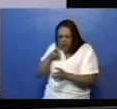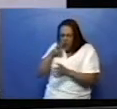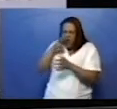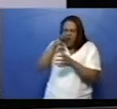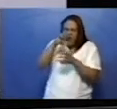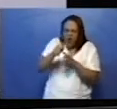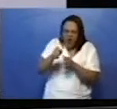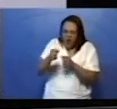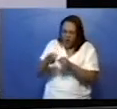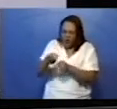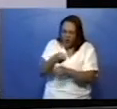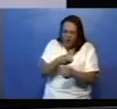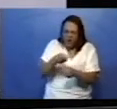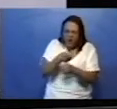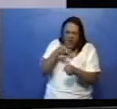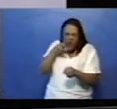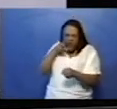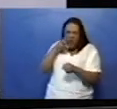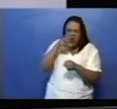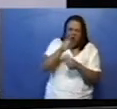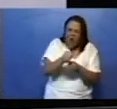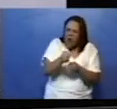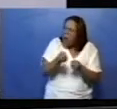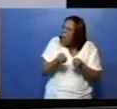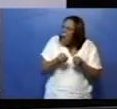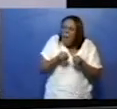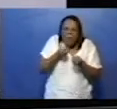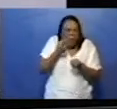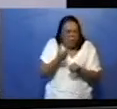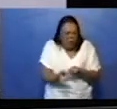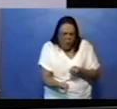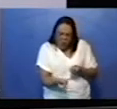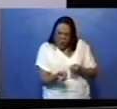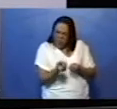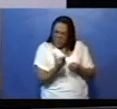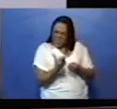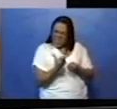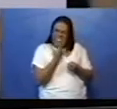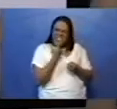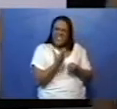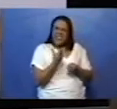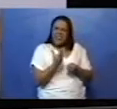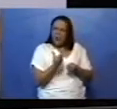desse adjetivo. Foi muito mais que esquisito, foi o quê? Esquisitíssimas.